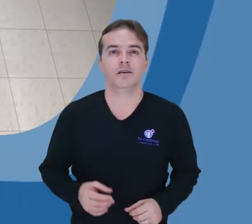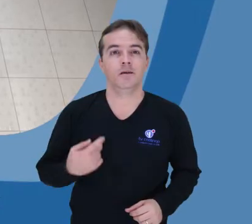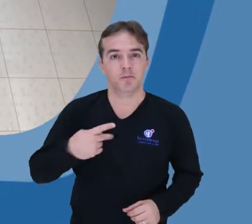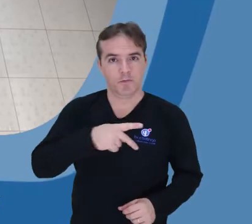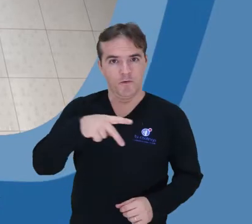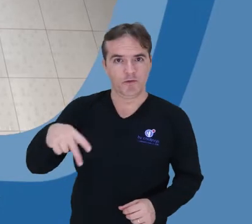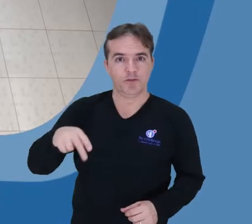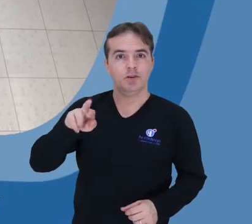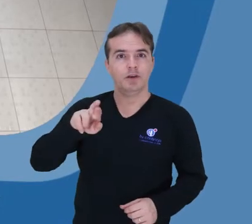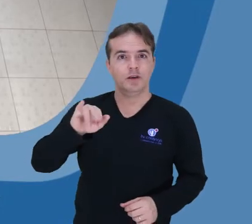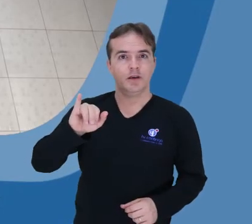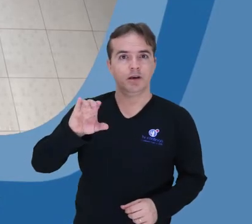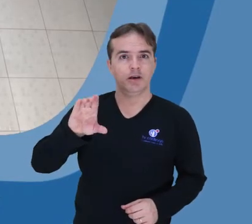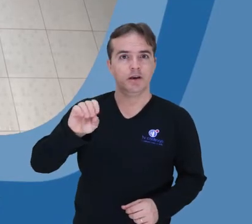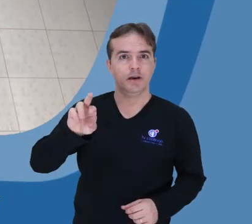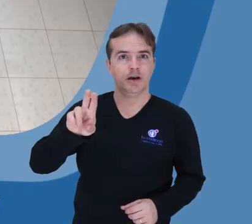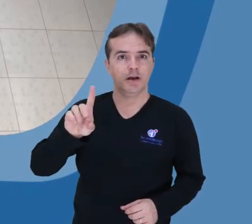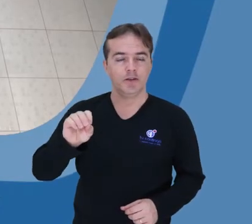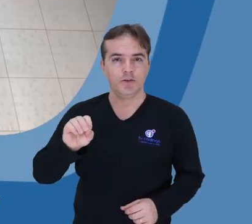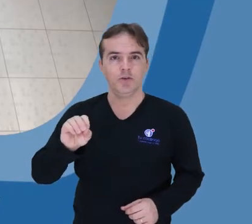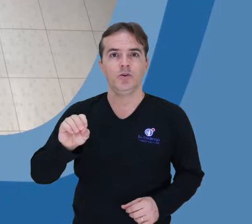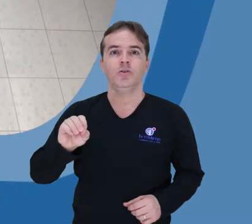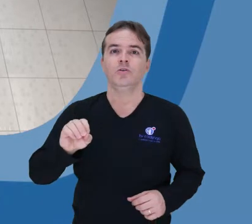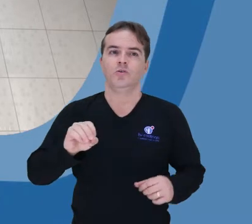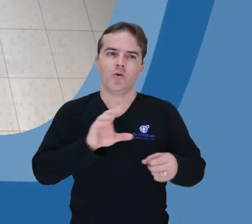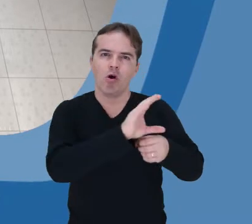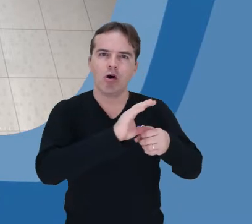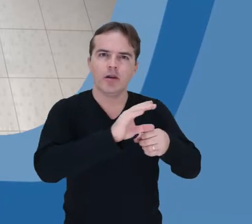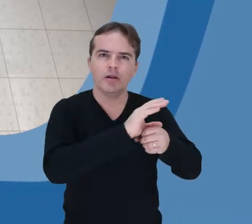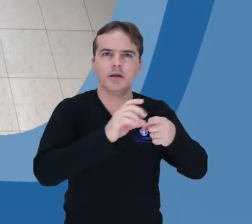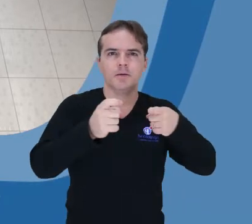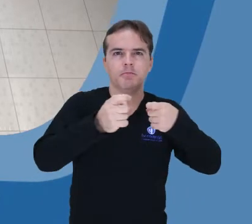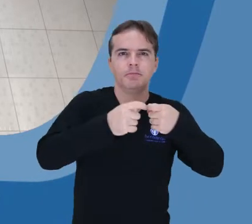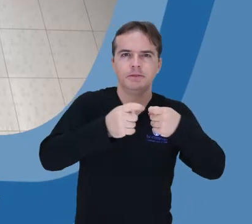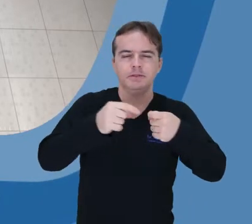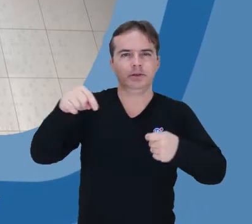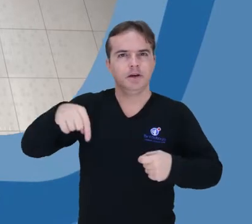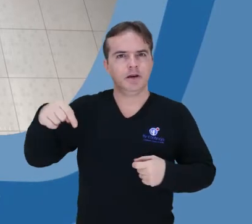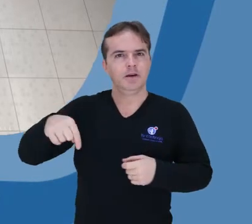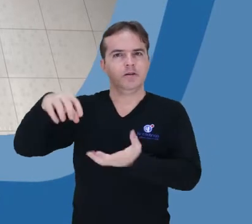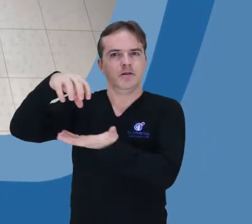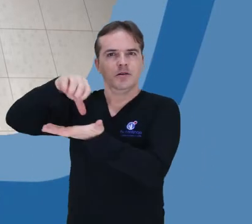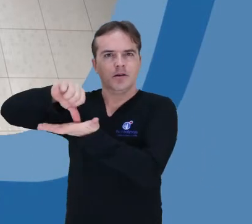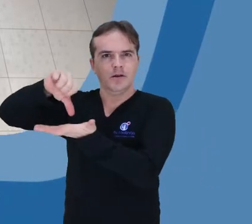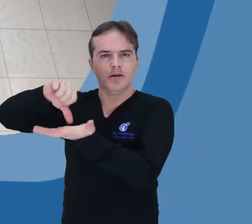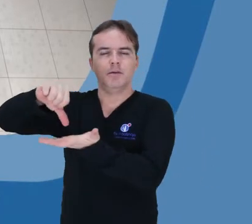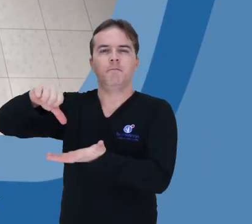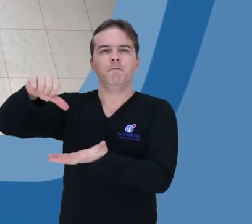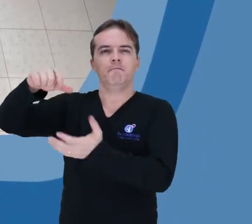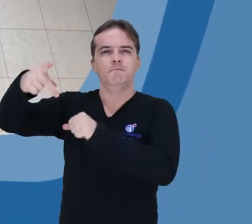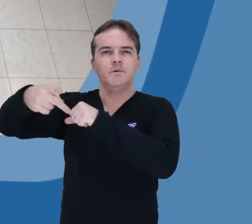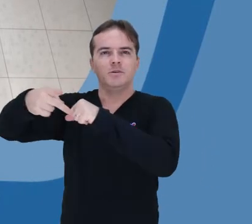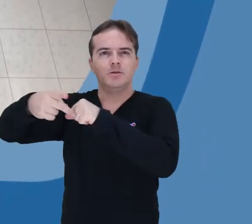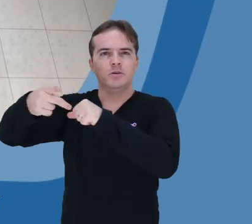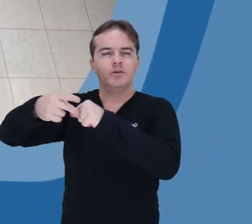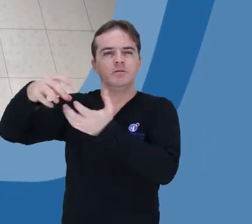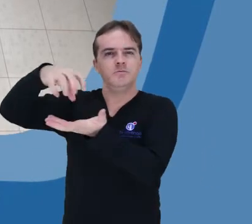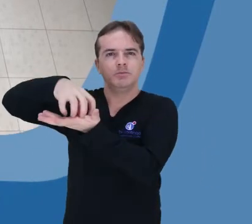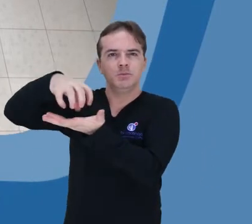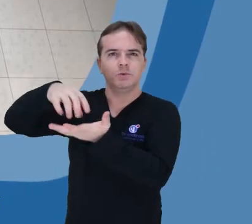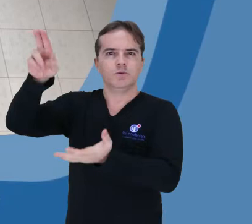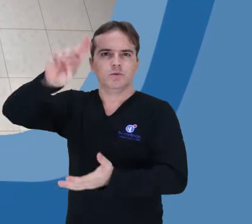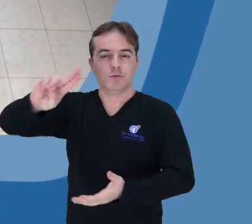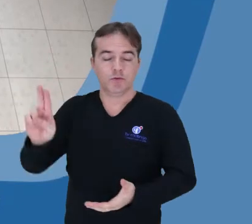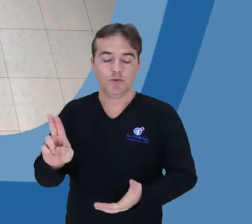sou o professor Ricardo Santana de Lima, do Colegiado de Medicina aqui do campus Petrolina, centro da Univasf, e gostaria de falar